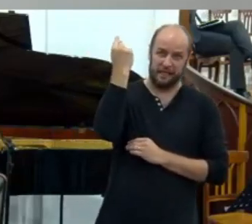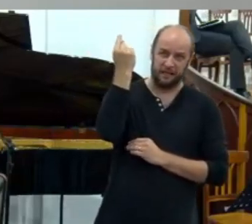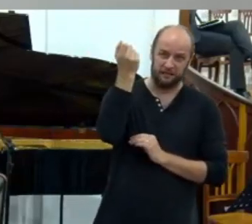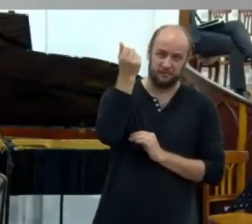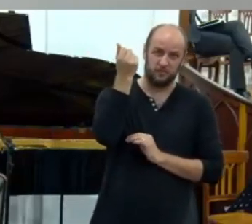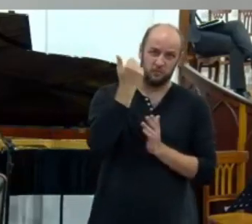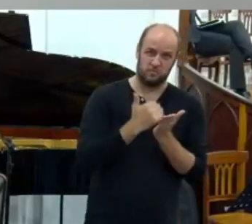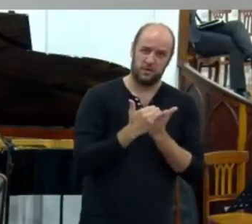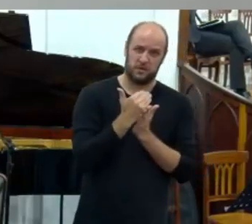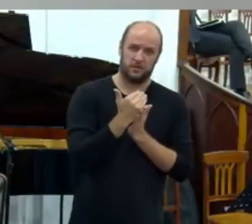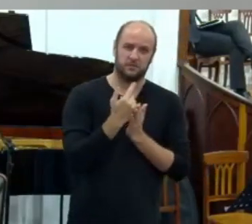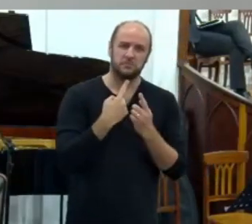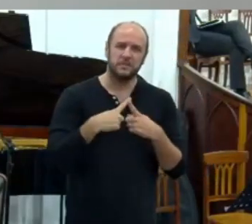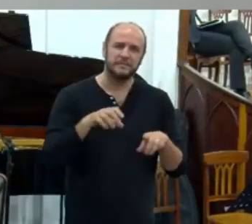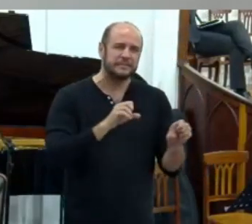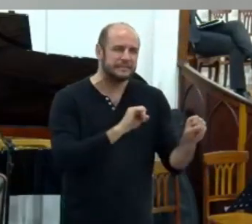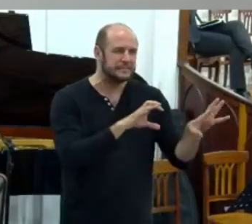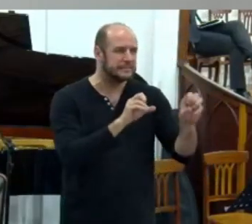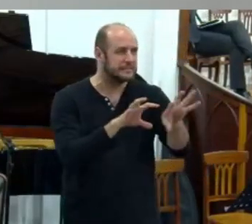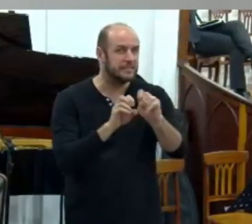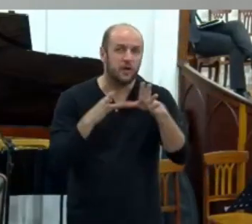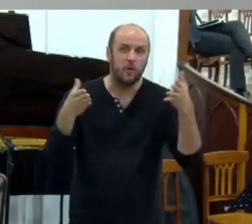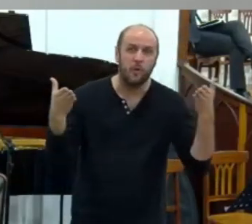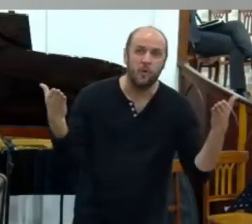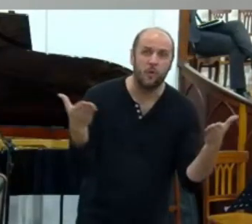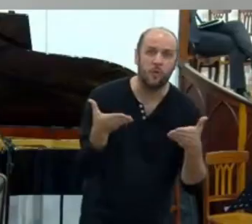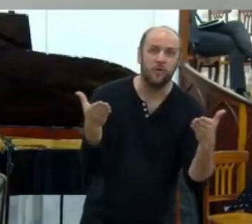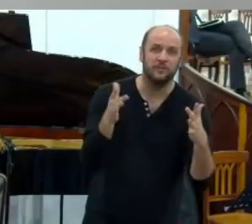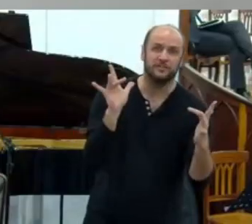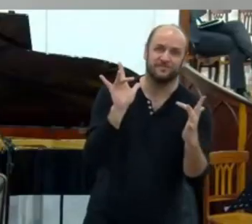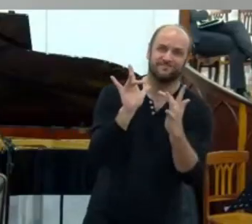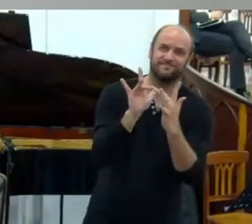século, mas a cada um de nós hoje.